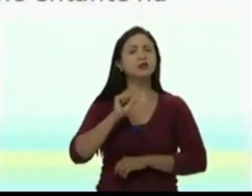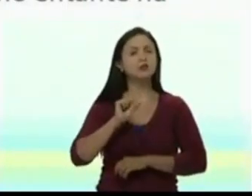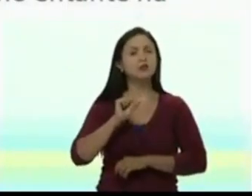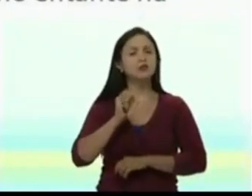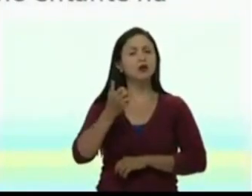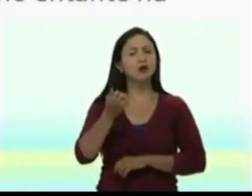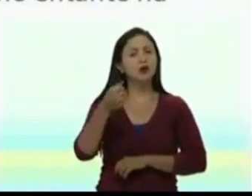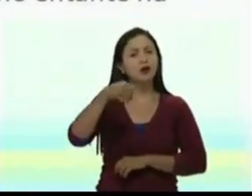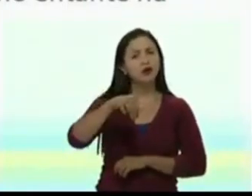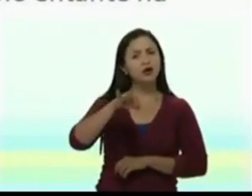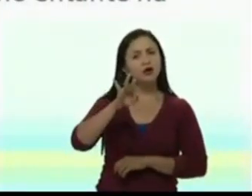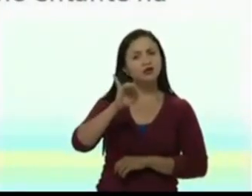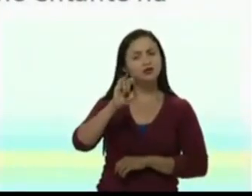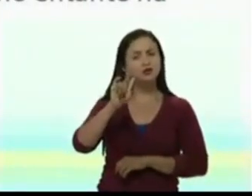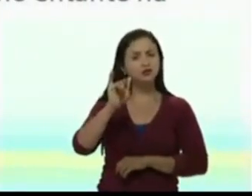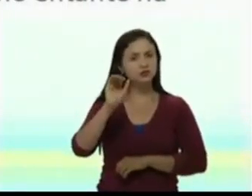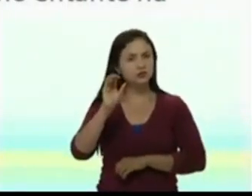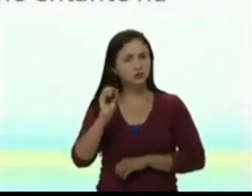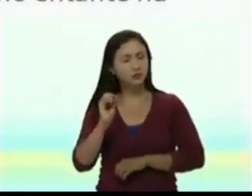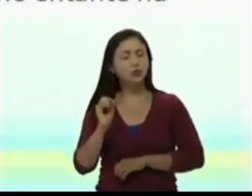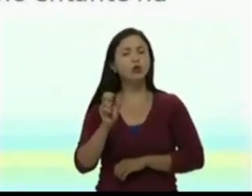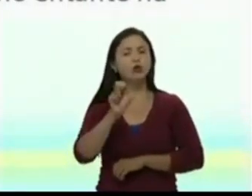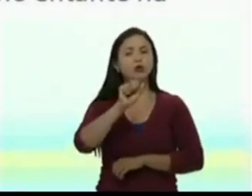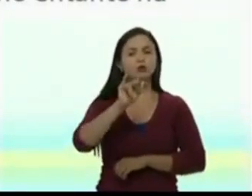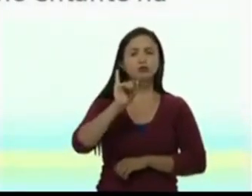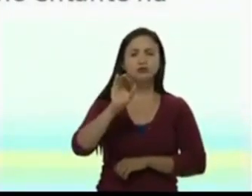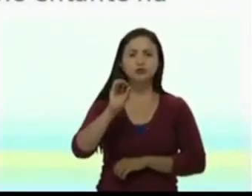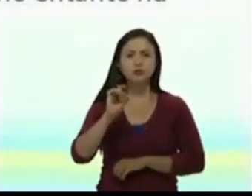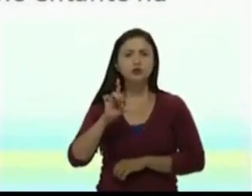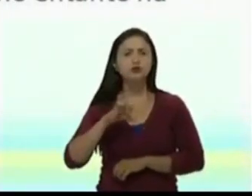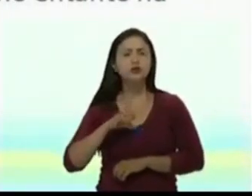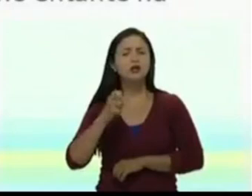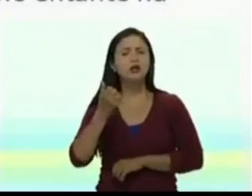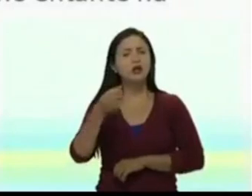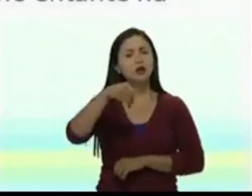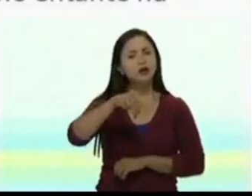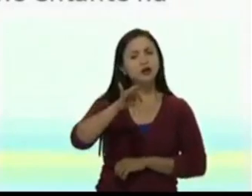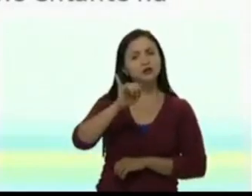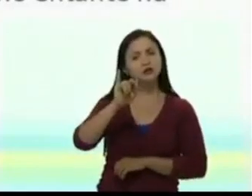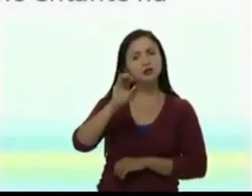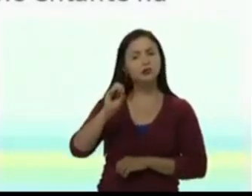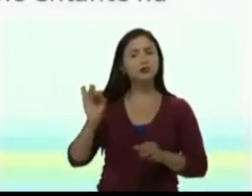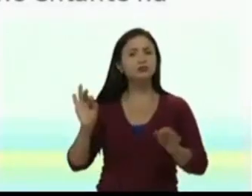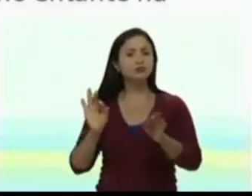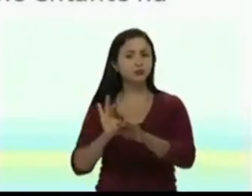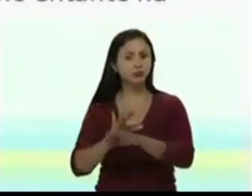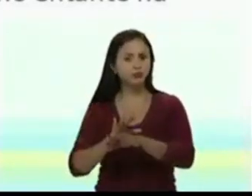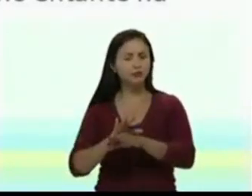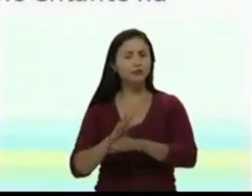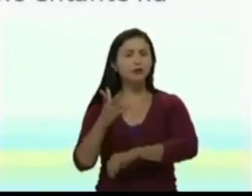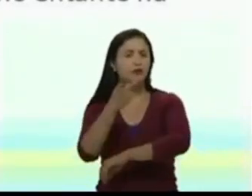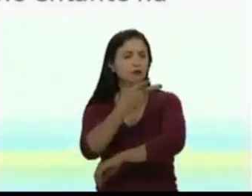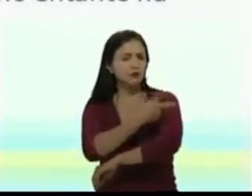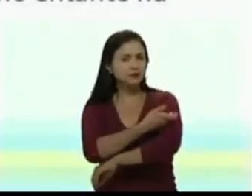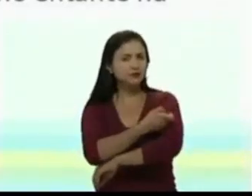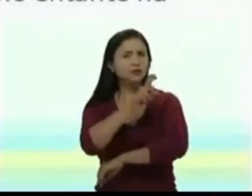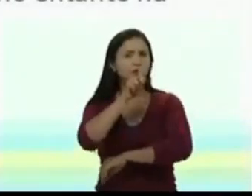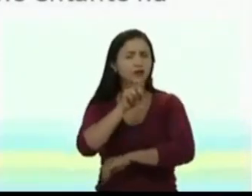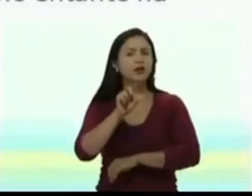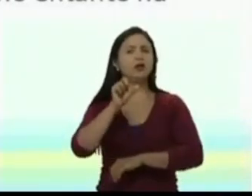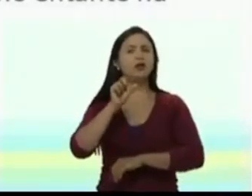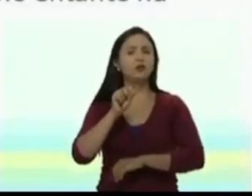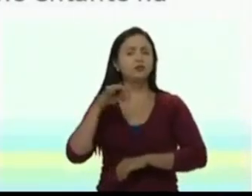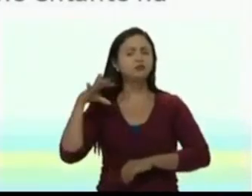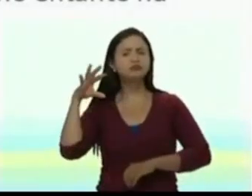ou atenuado. O soro contém anticorpos previamente produzidos em outro organismo. A vacina é um tipo de imunização ativa